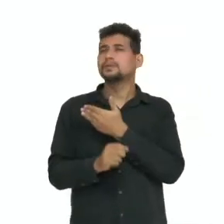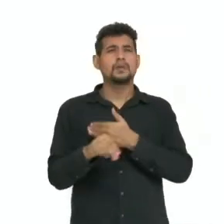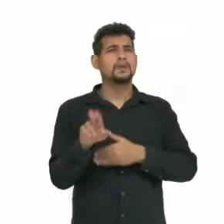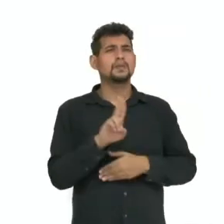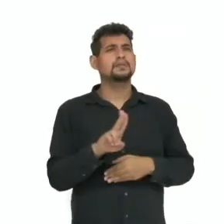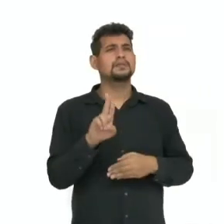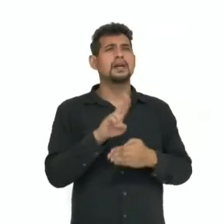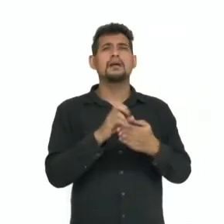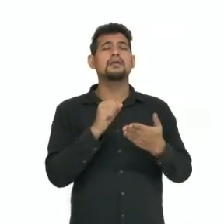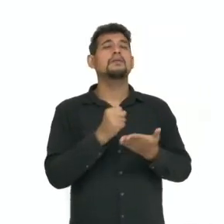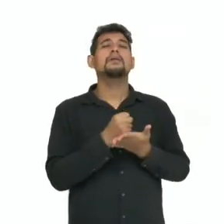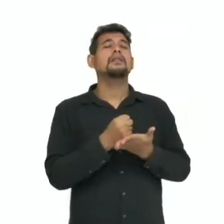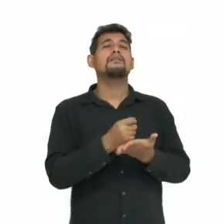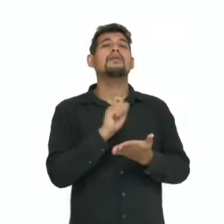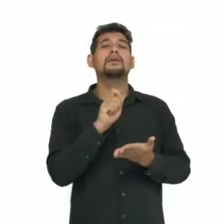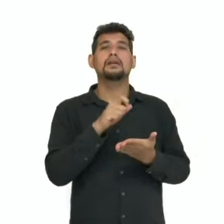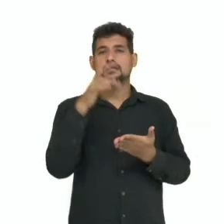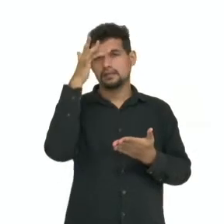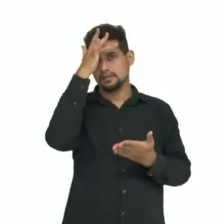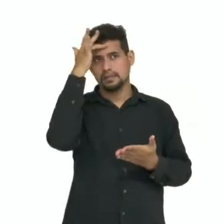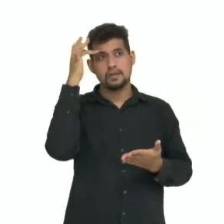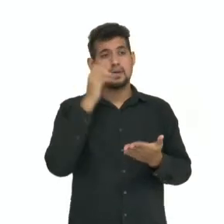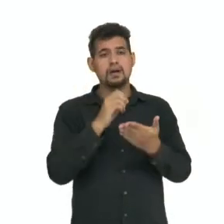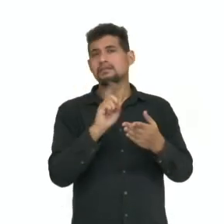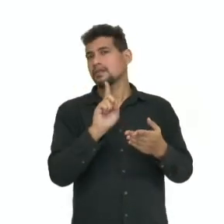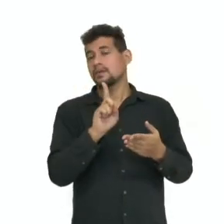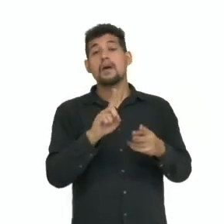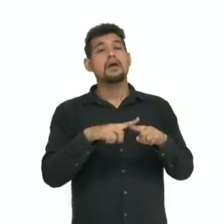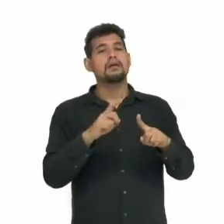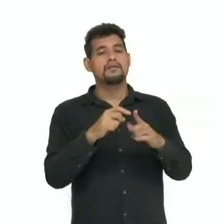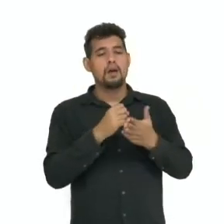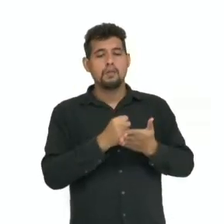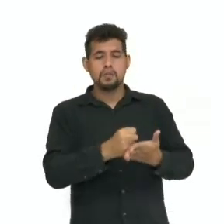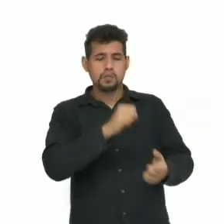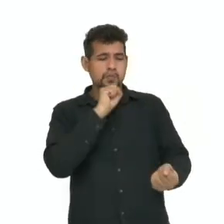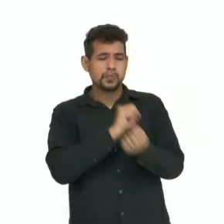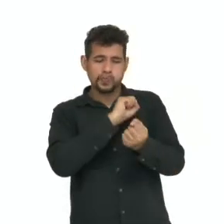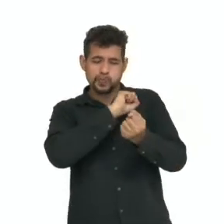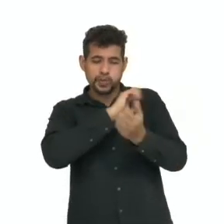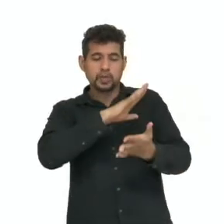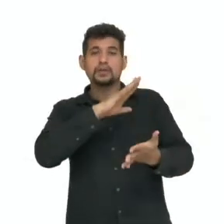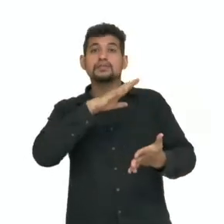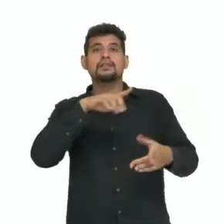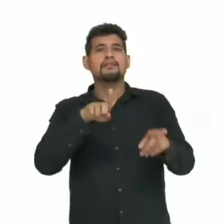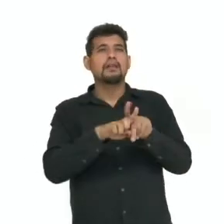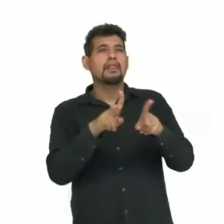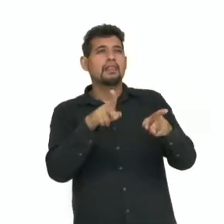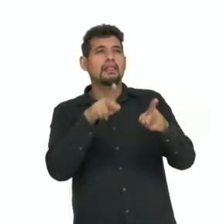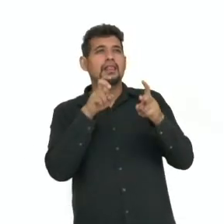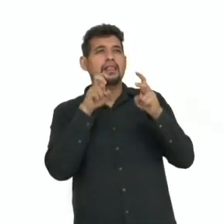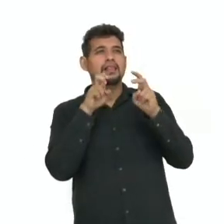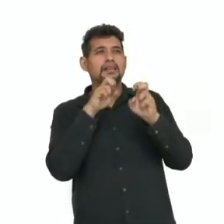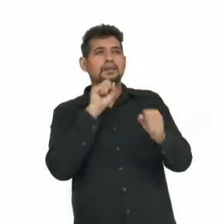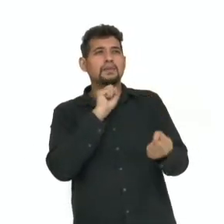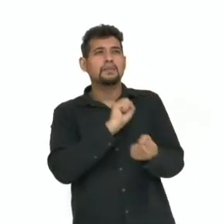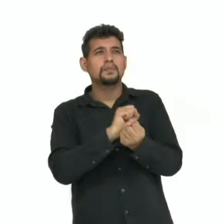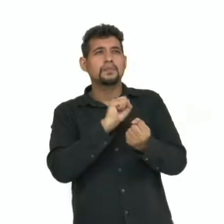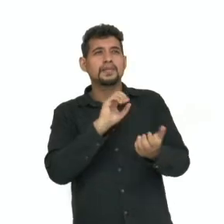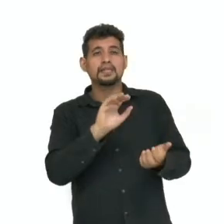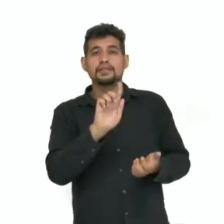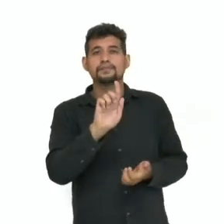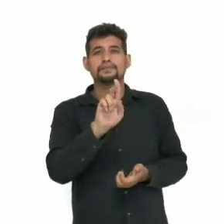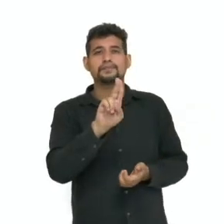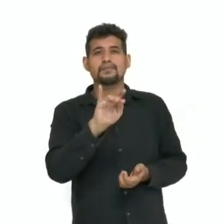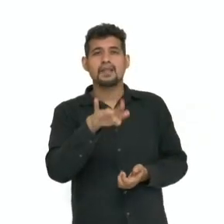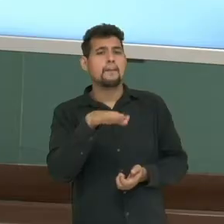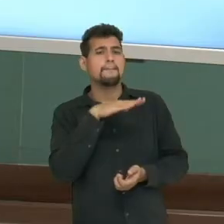o transporte das bombas onde estava sendo preparada a detonação, e ali você percebe o sargento Guilherme do Rosário,